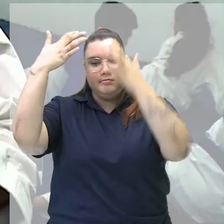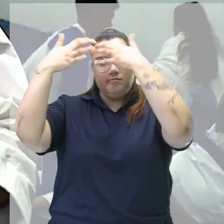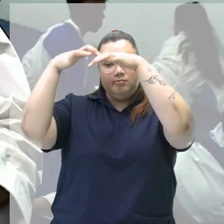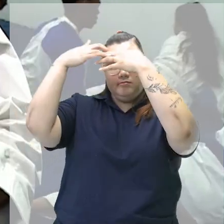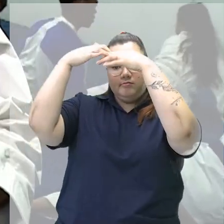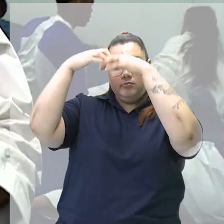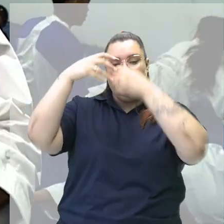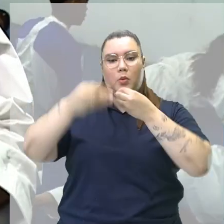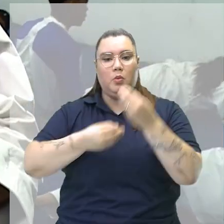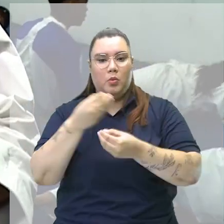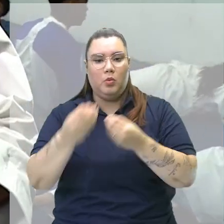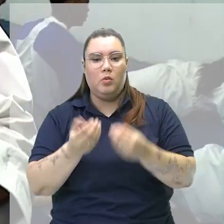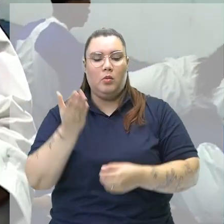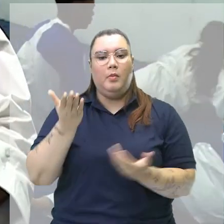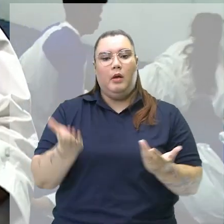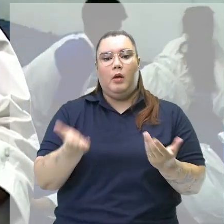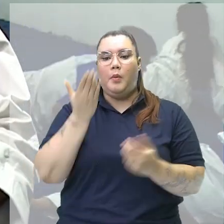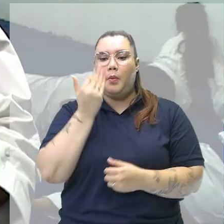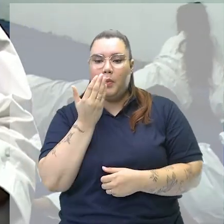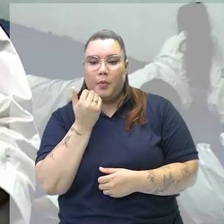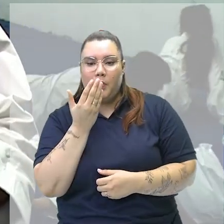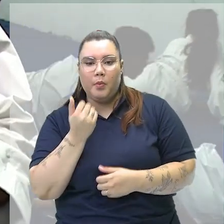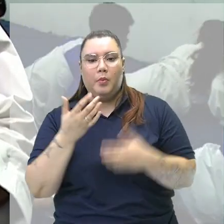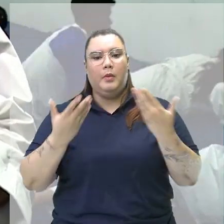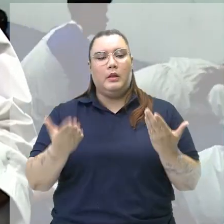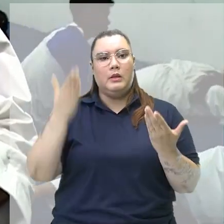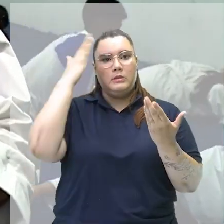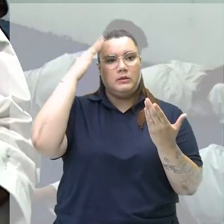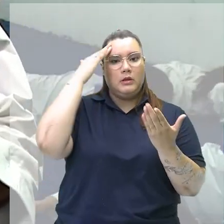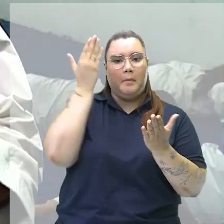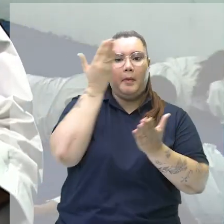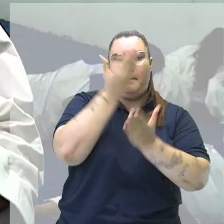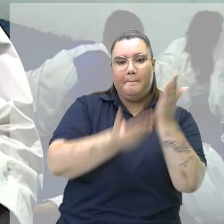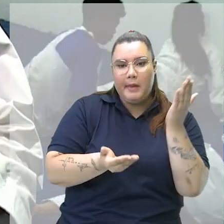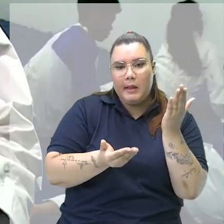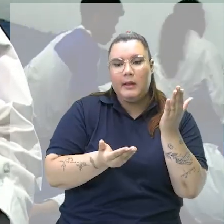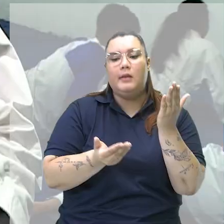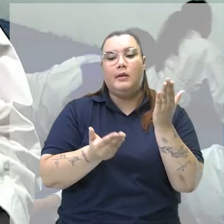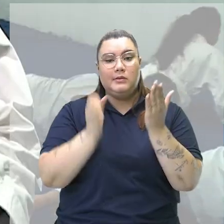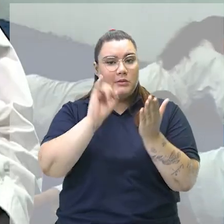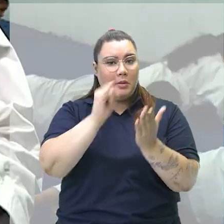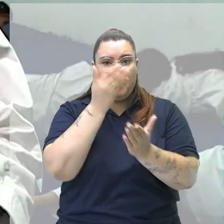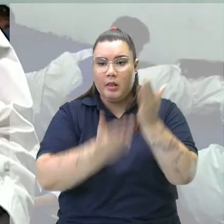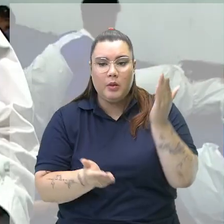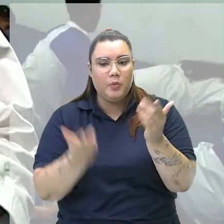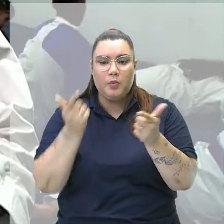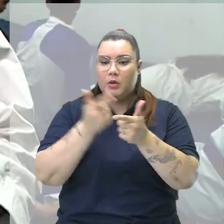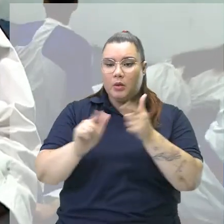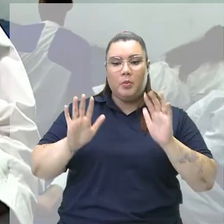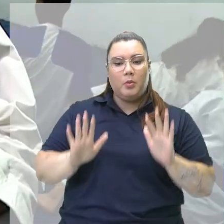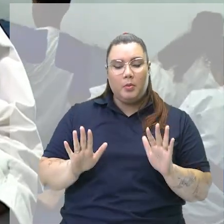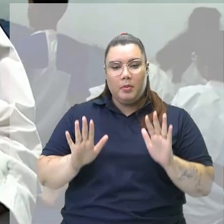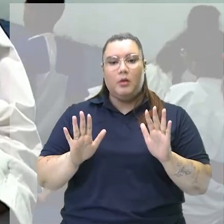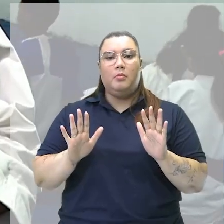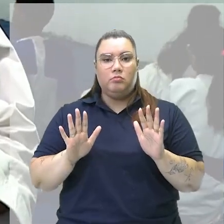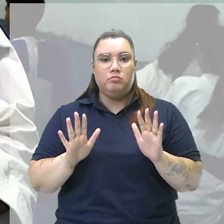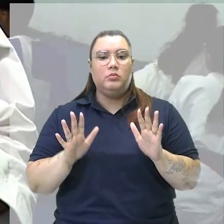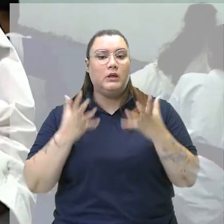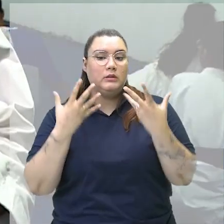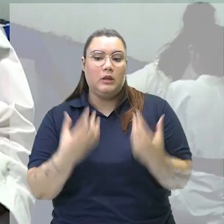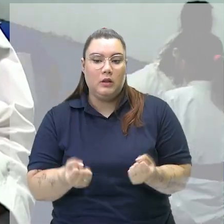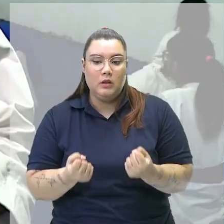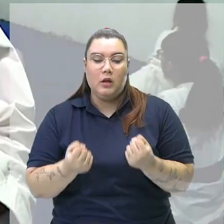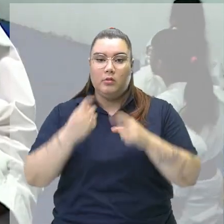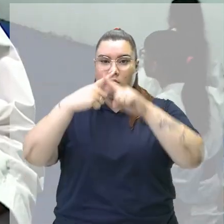das repetições, do perder, entender que perder faz parte da vida, entender que competir,